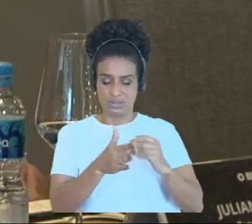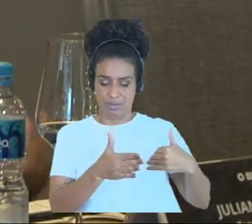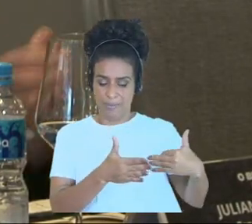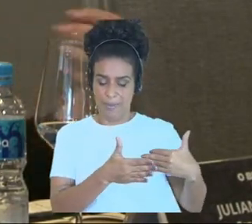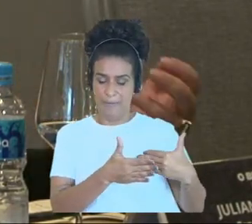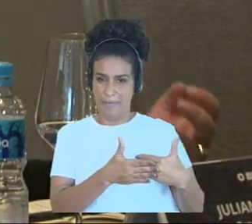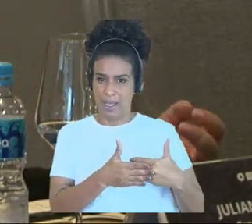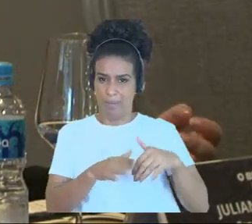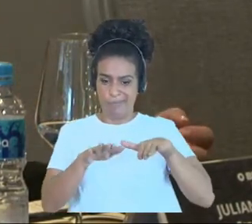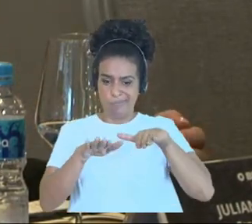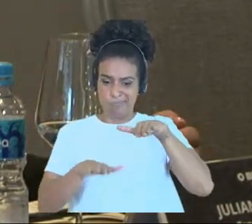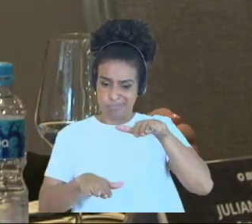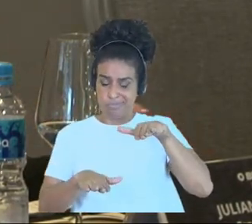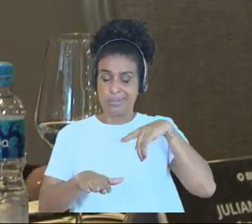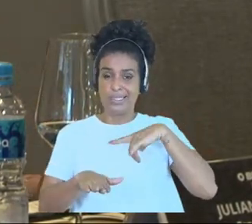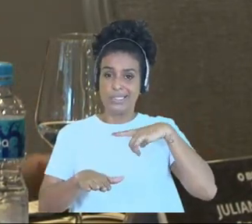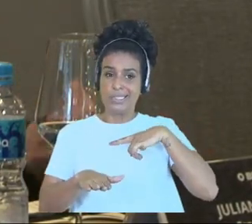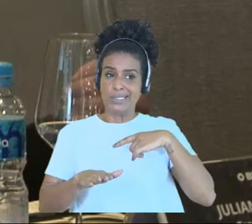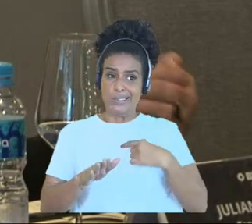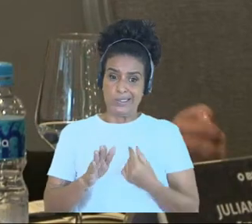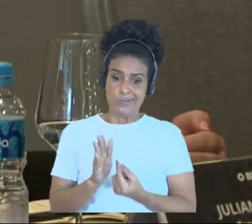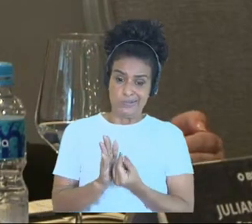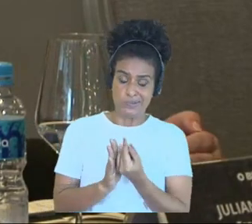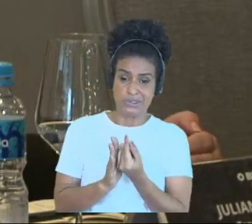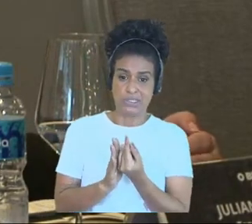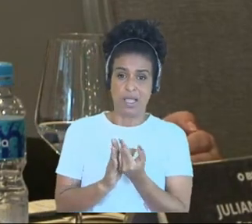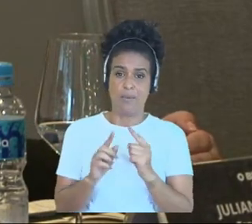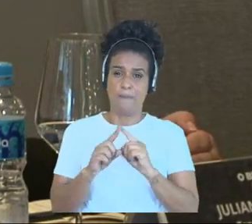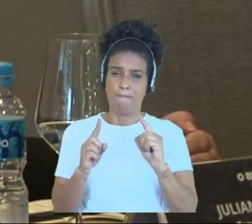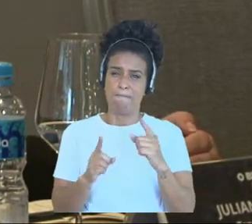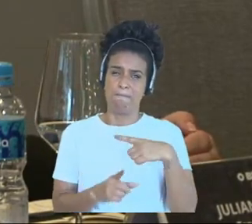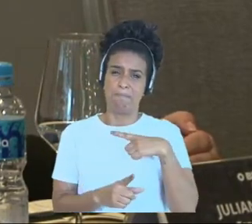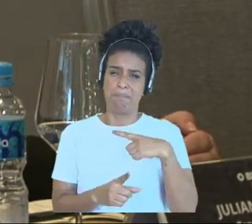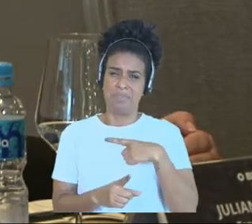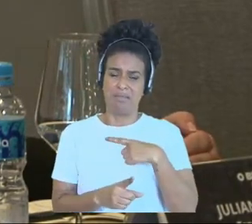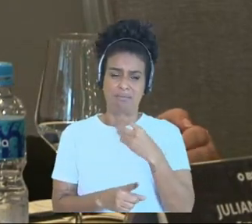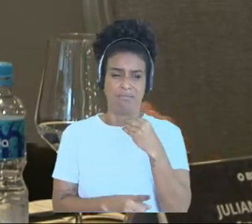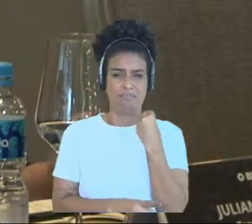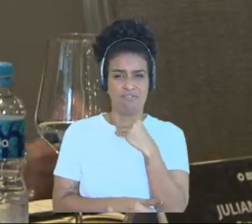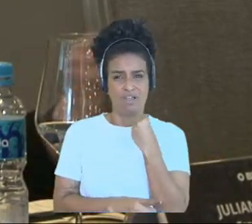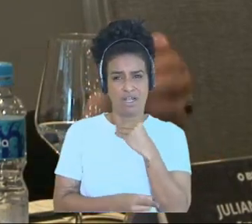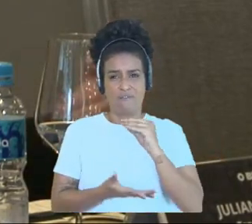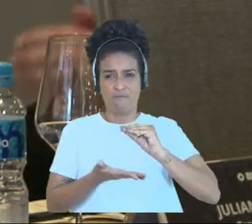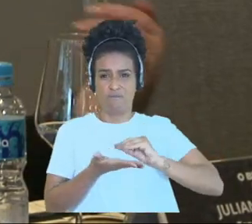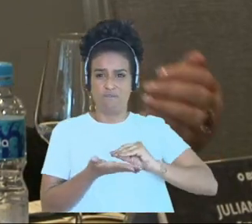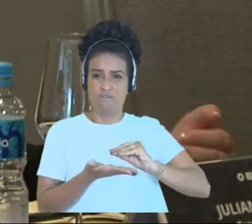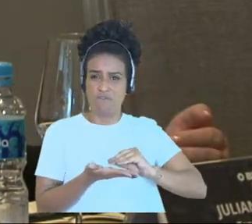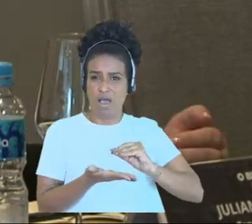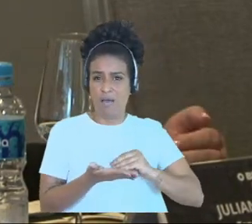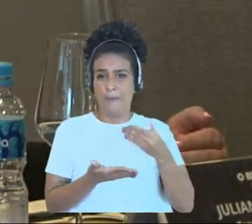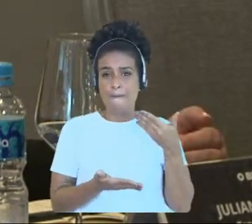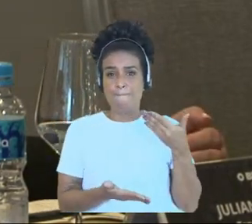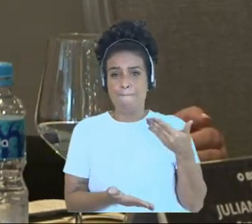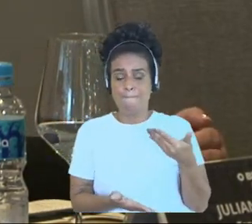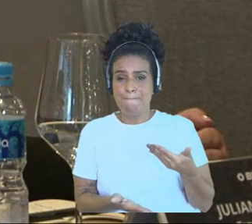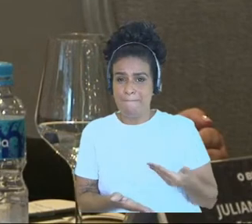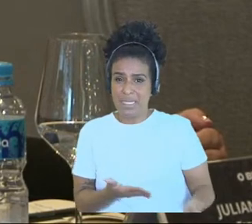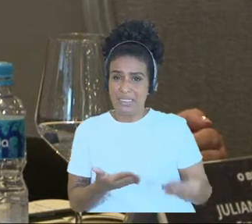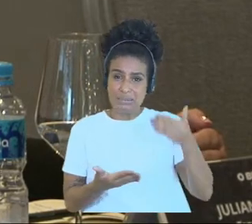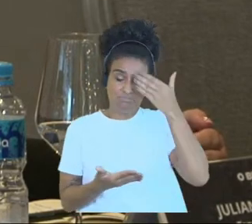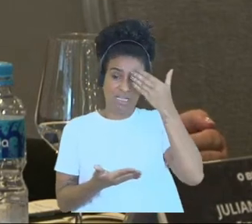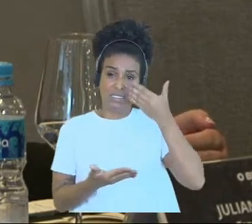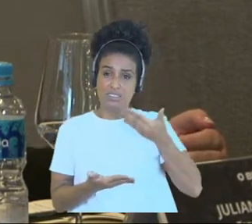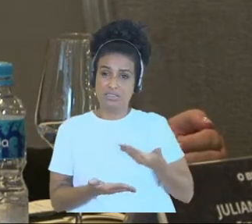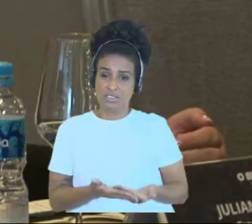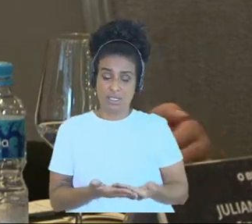só um desequilíbrio fiscal muito grande, mas também a gente teve um enfraquecimento, uma falta, uma perda de credibilidade muito importante